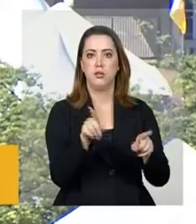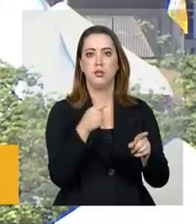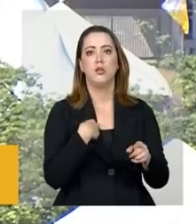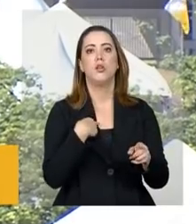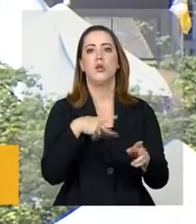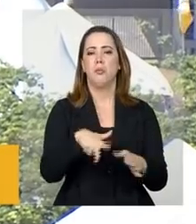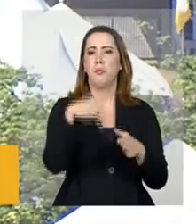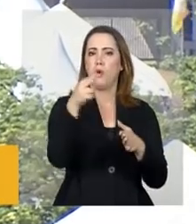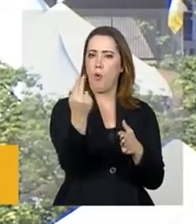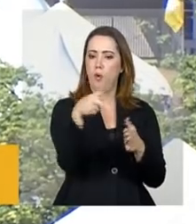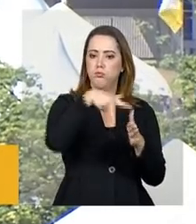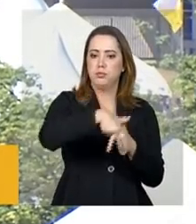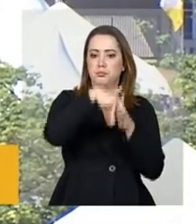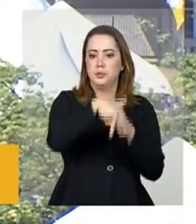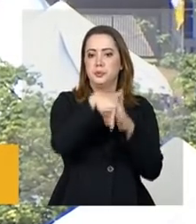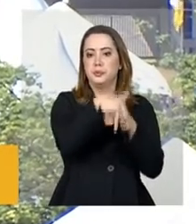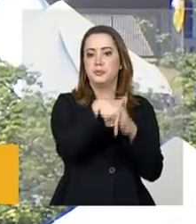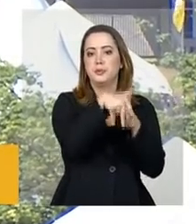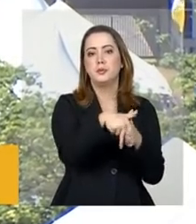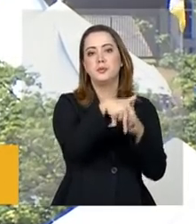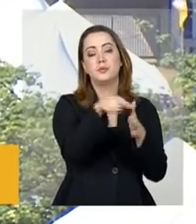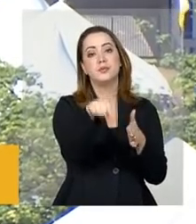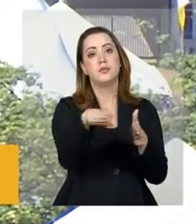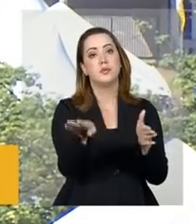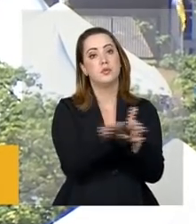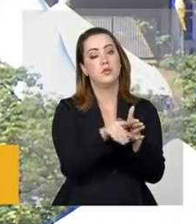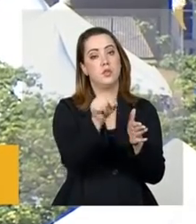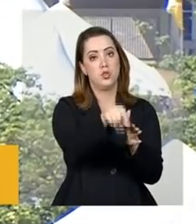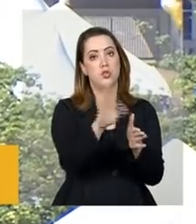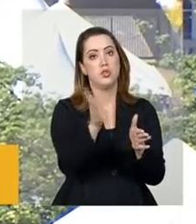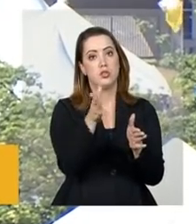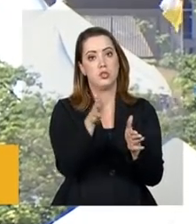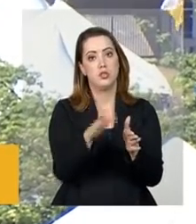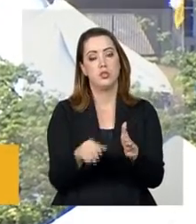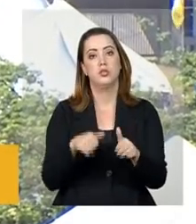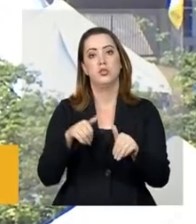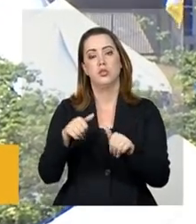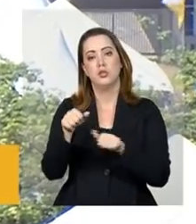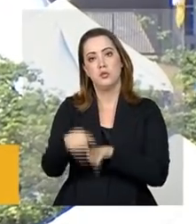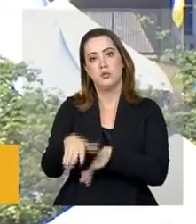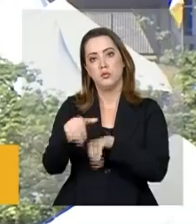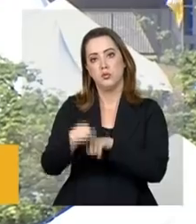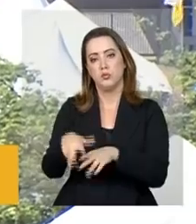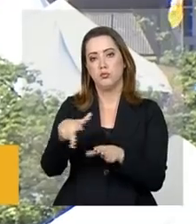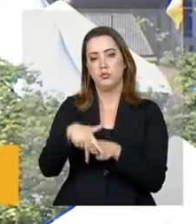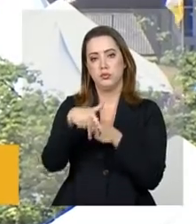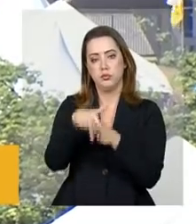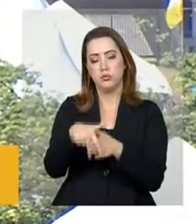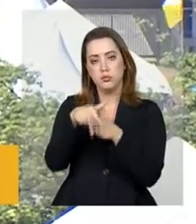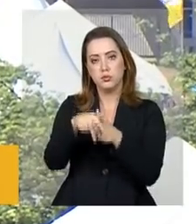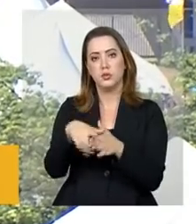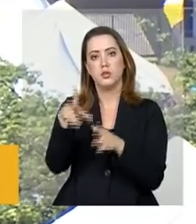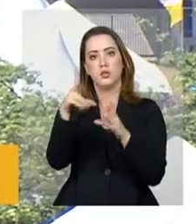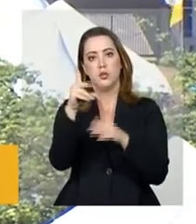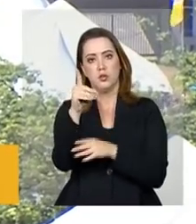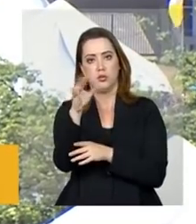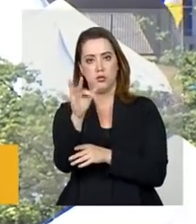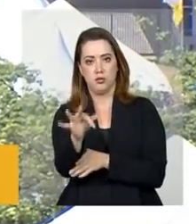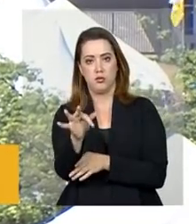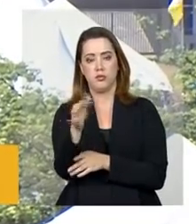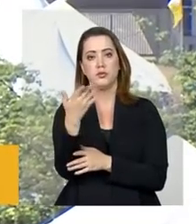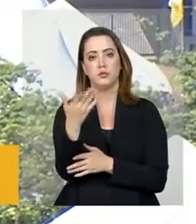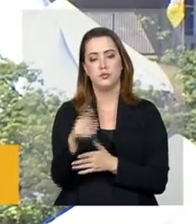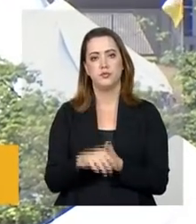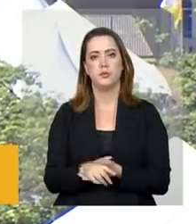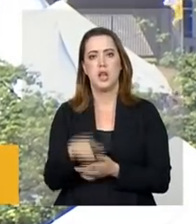galope dos cavalos. Aproximando aí então, como eu falei, o batalhão de polícia montada do Distrito Federal.